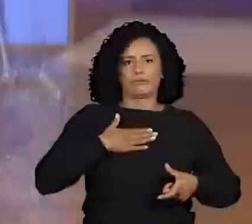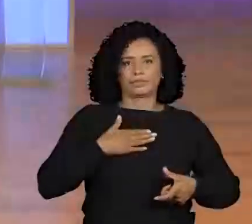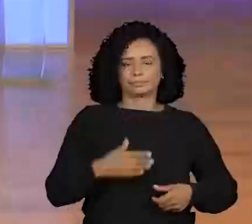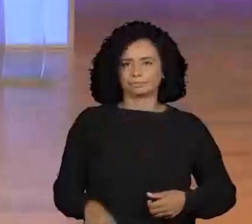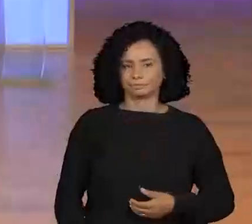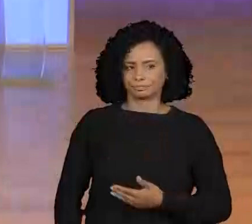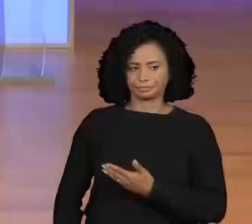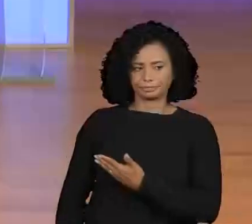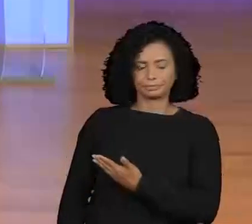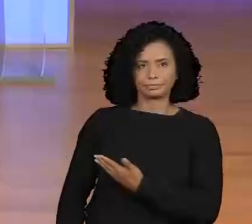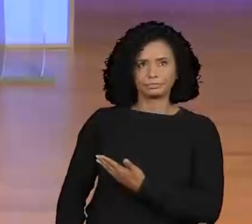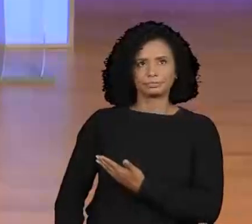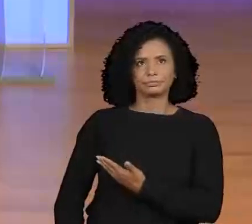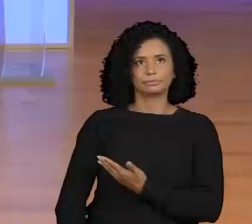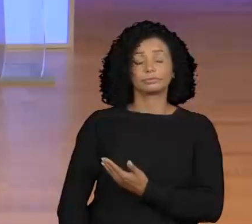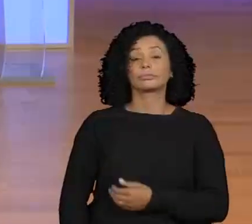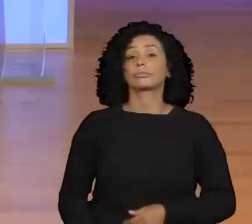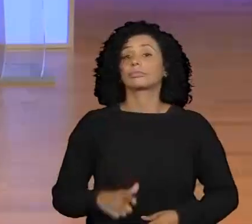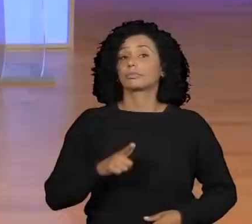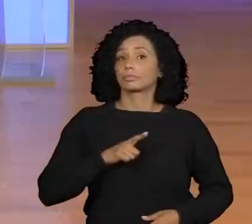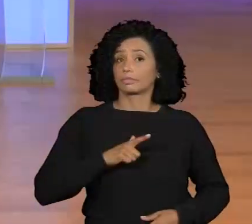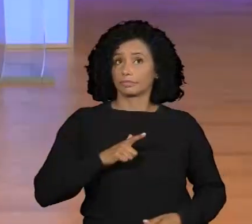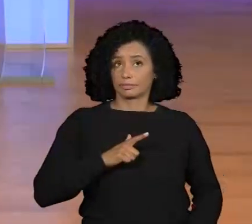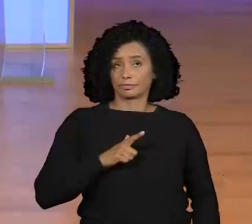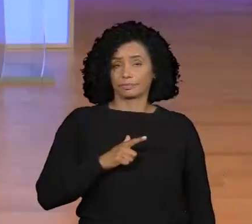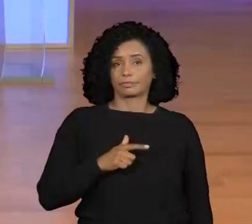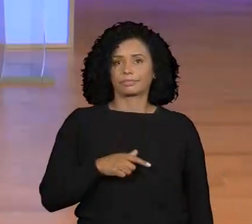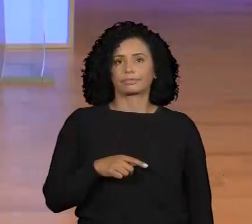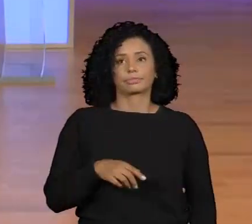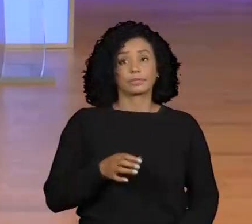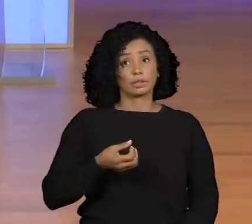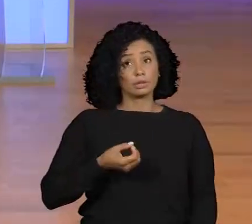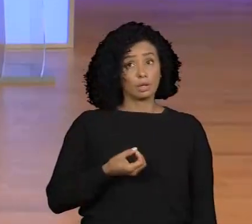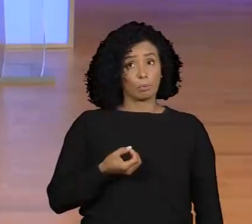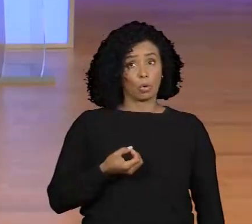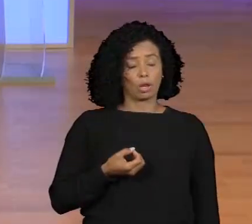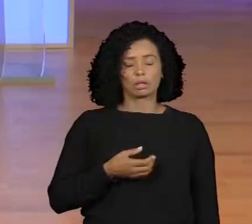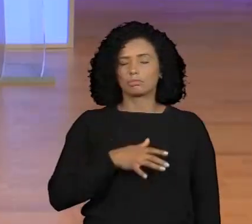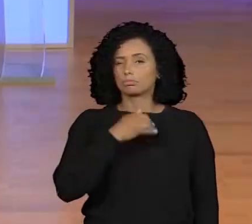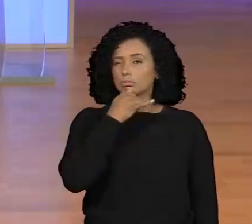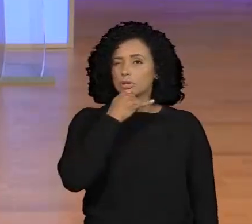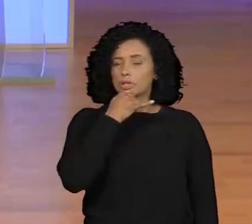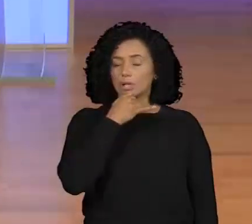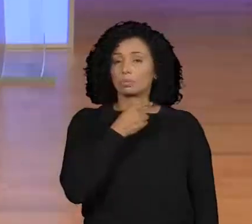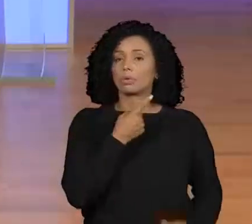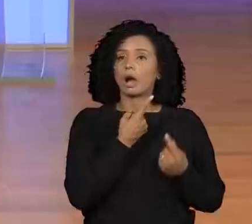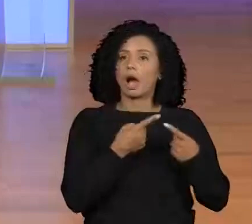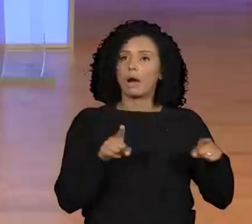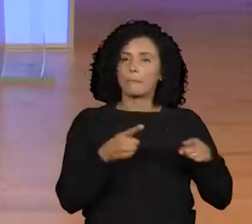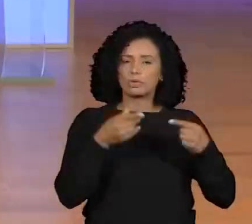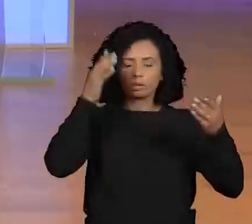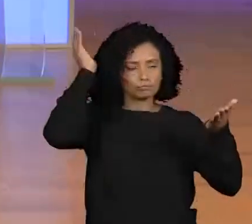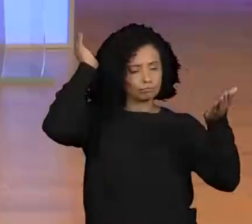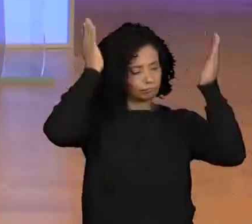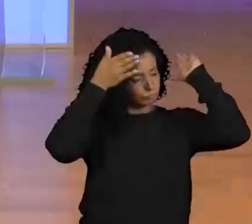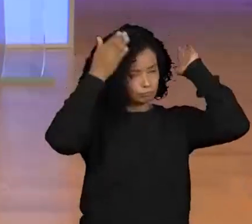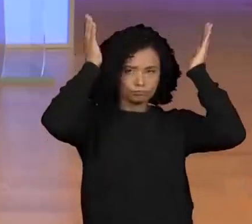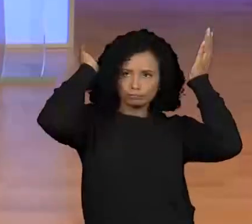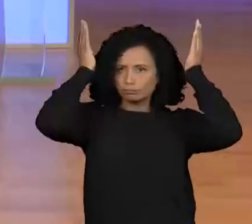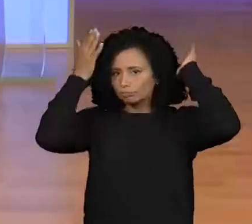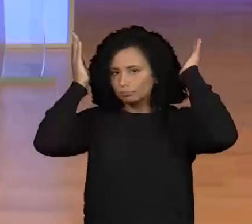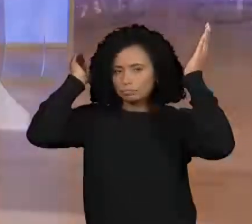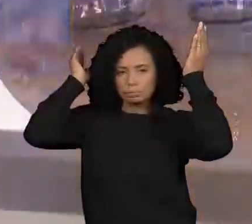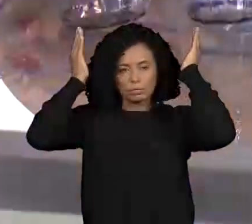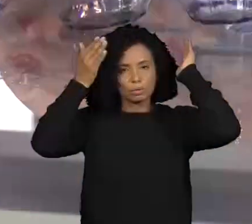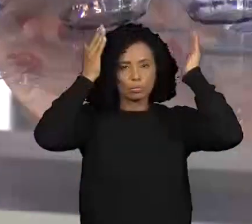o oráculo que eu vou ter que colocar as bolinhas Então a gente tem lá a música do jumento que a gente começa em